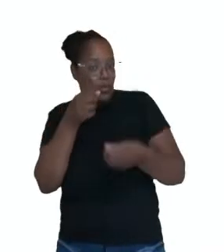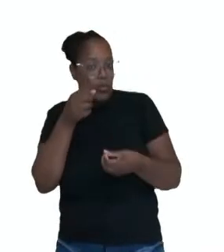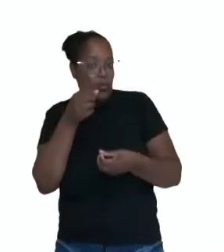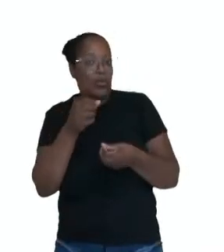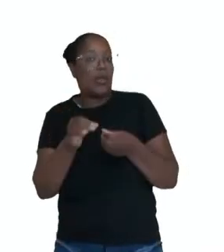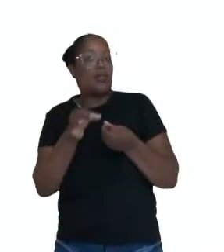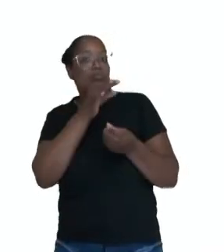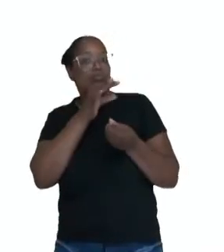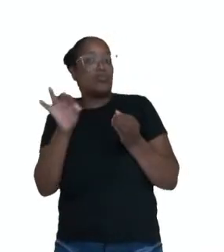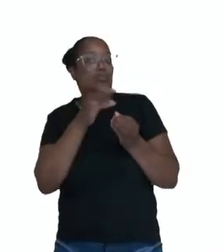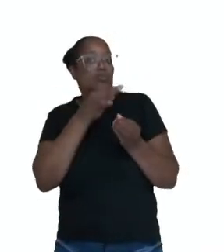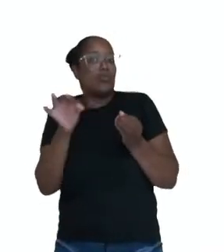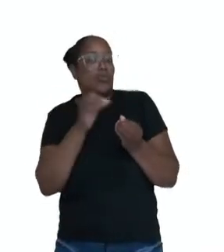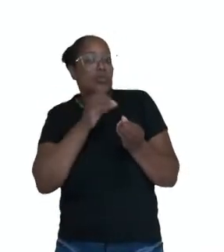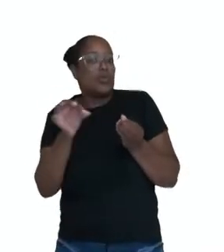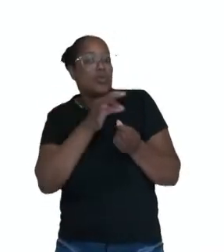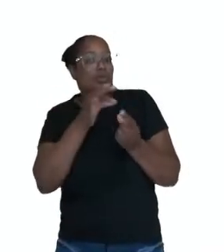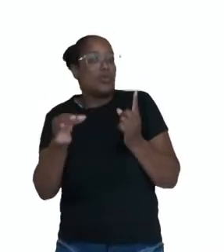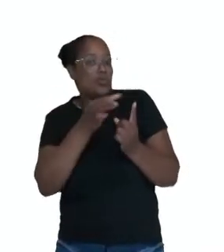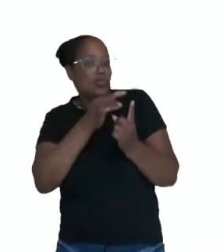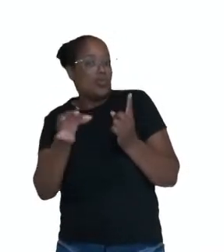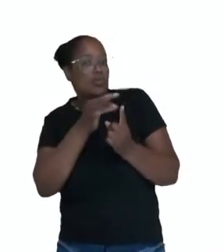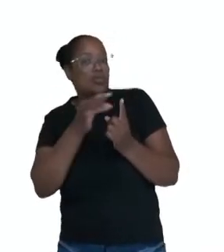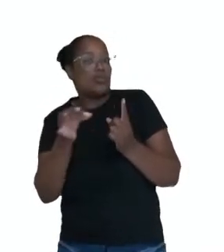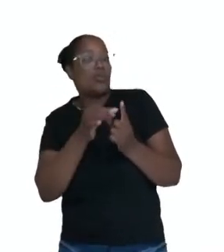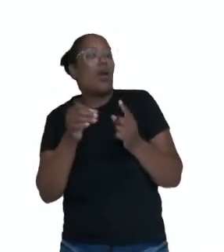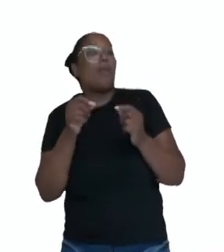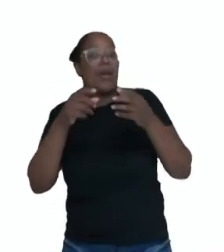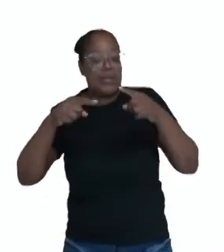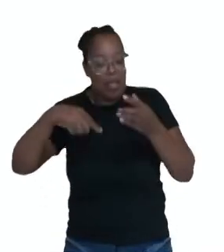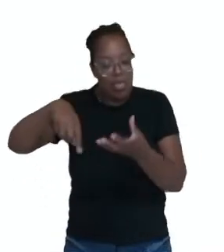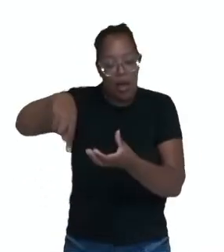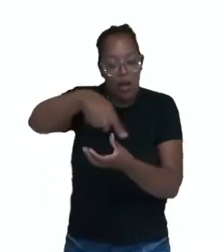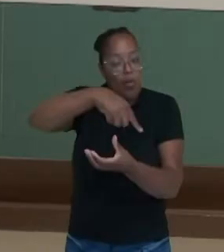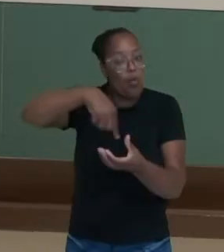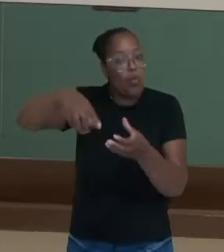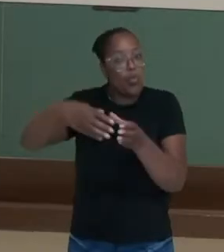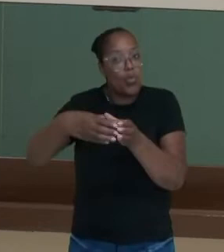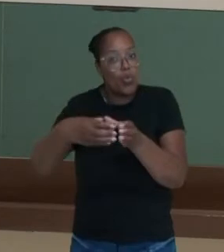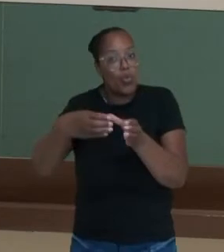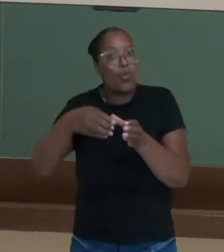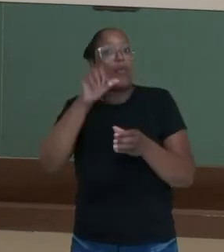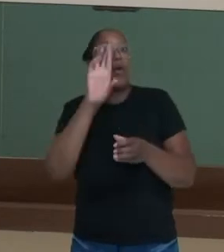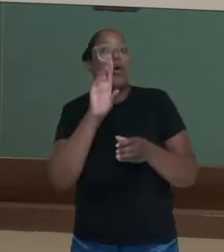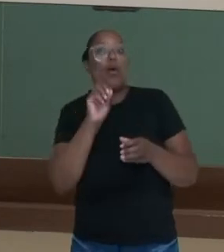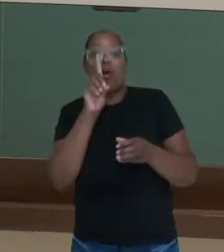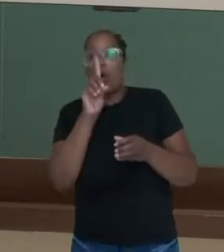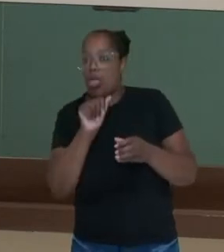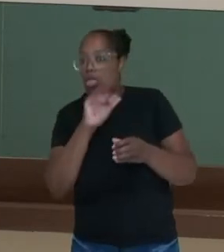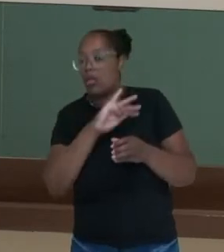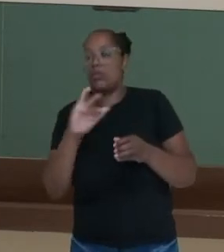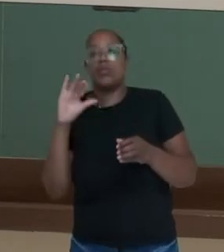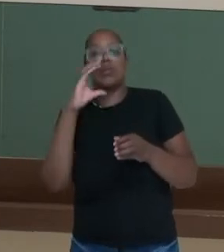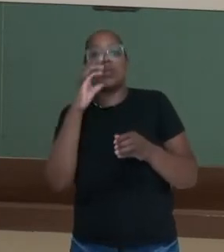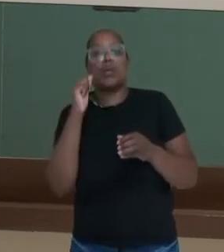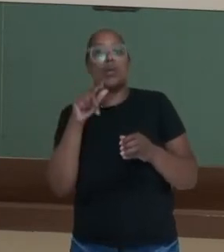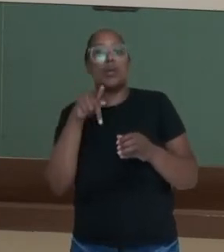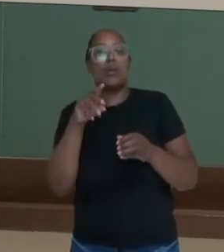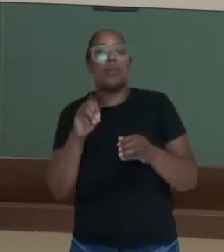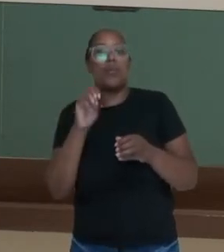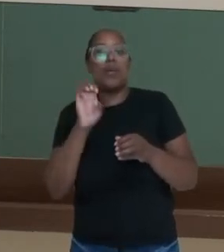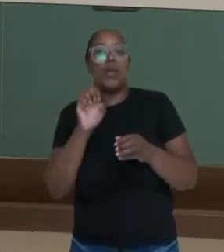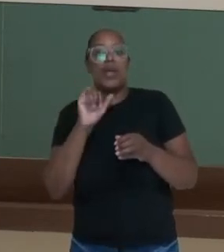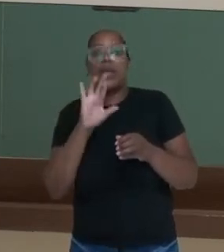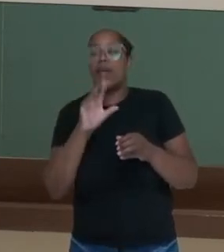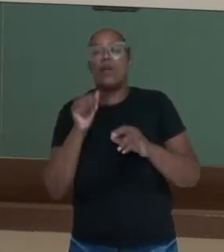dos afrodescendentes brasileiros para a roda de capoeira, tá? Então aqueles usos que nós vimos lá, aquele uso original,